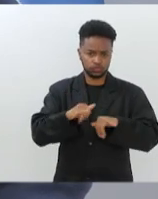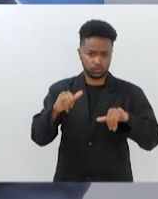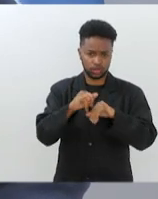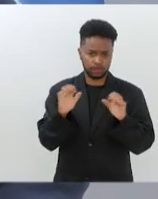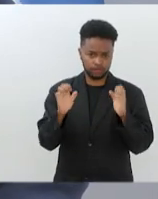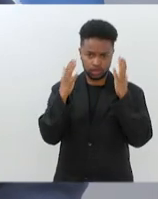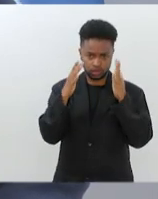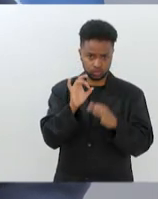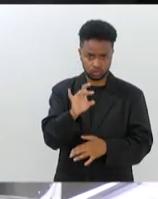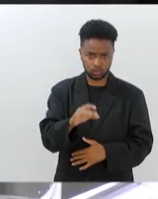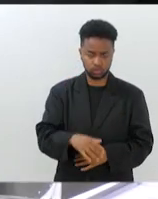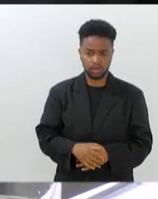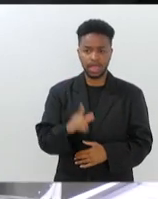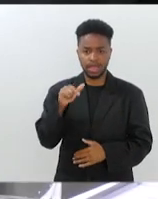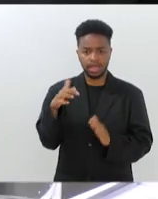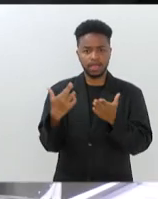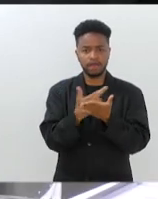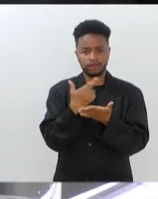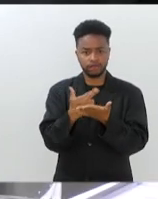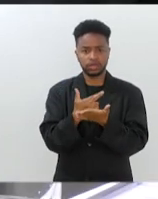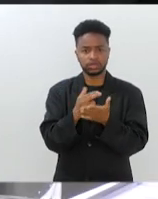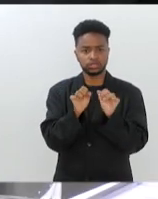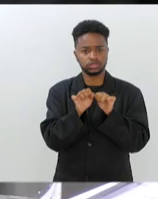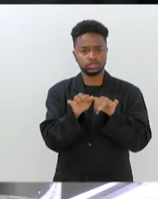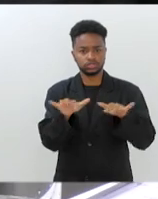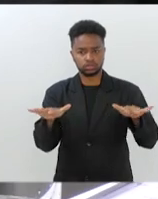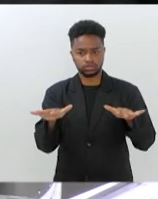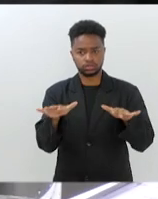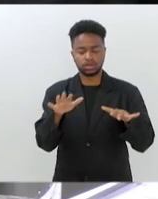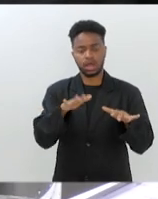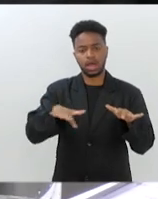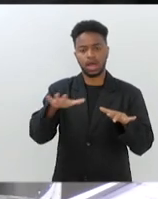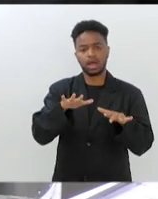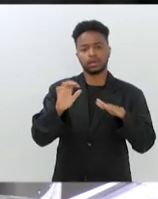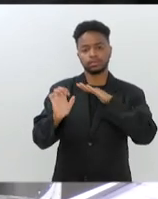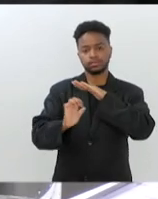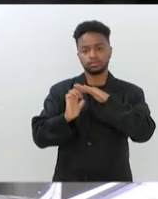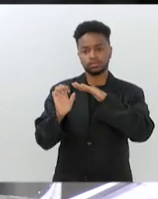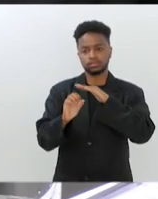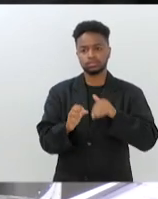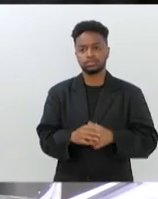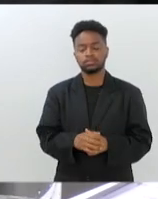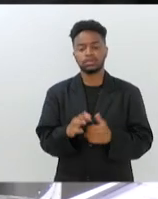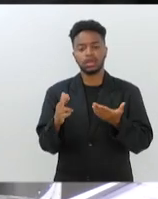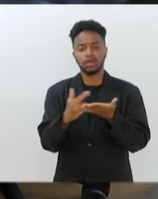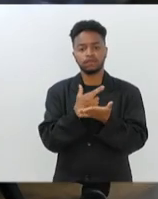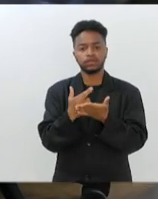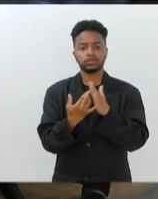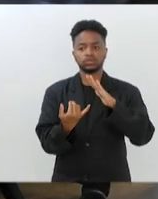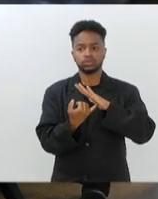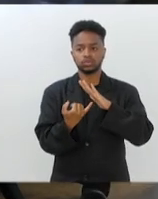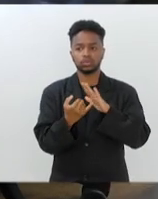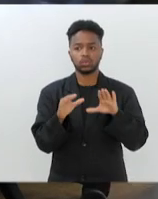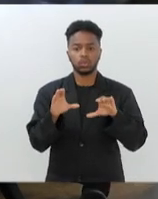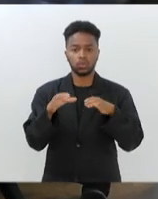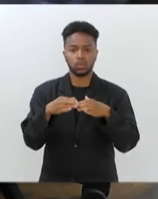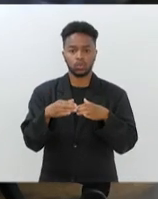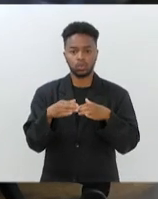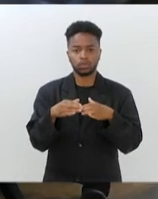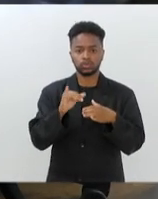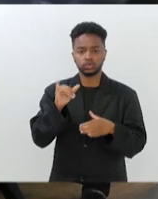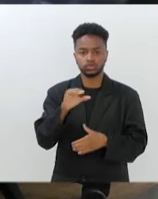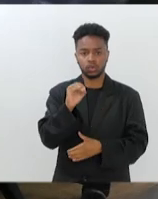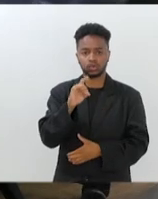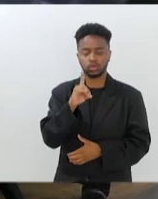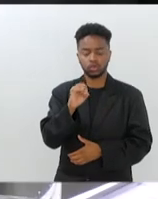circulação não uma revista é uma revista de circulação para meio Empresarial é revista institucional do grupo João Dória mas ela